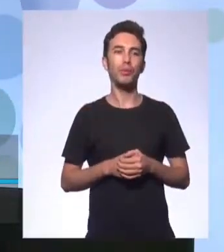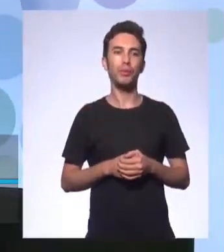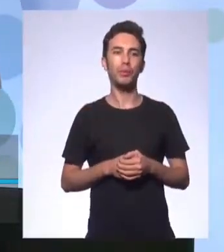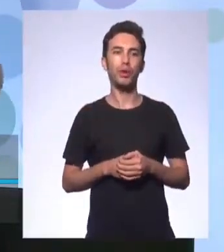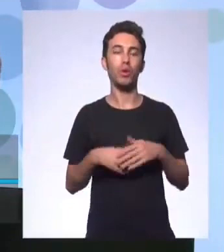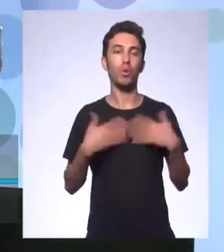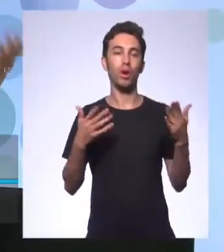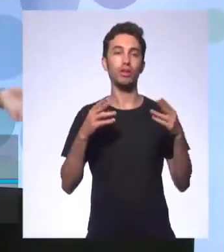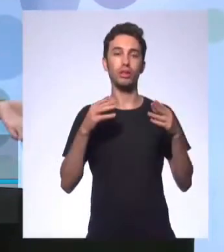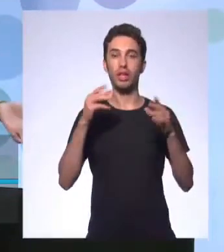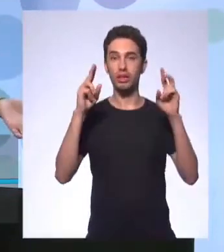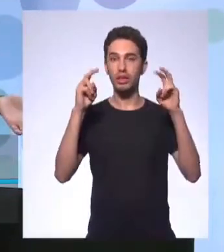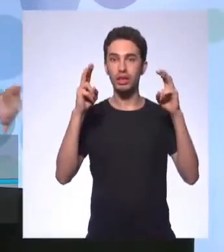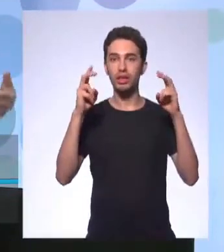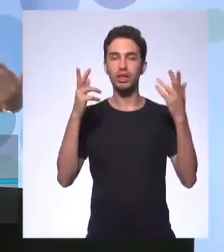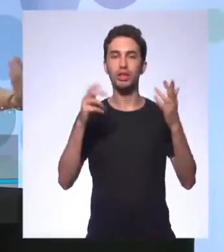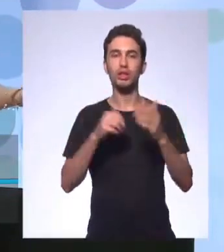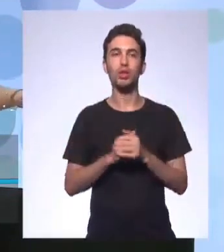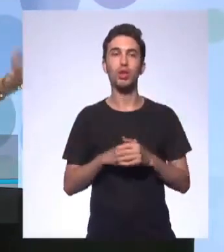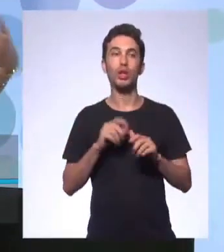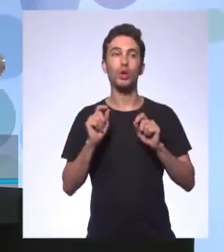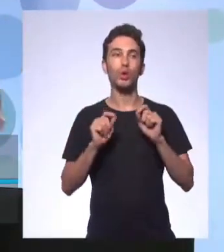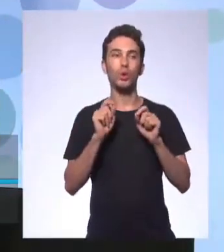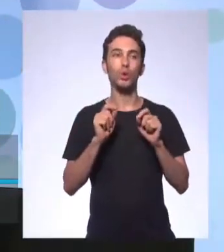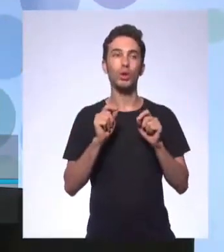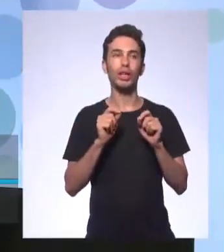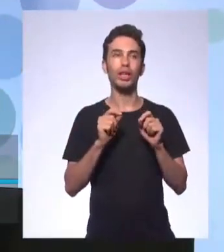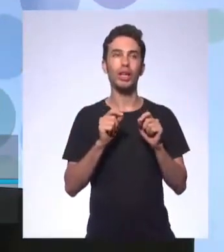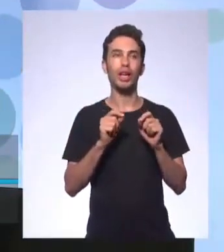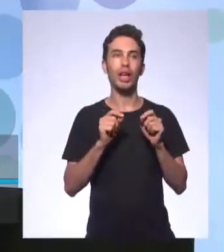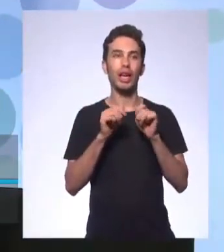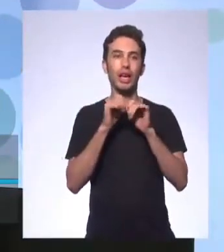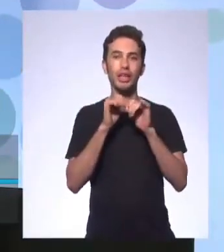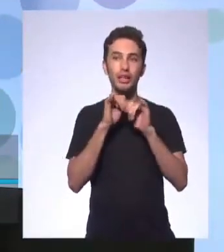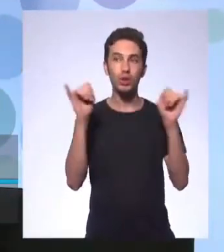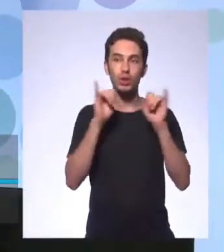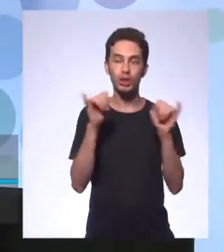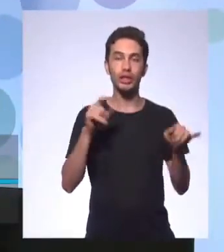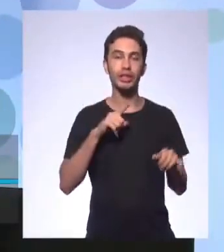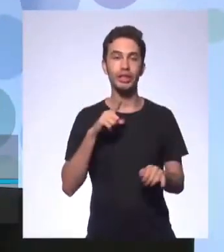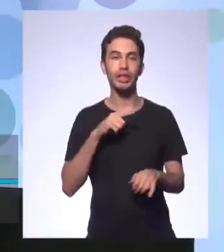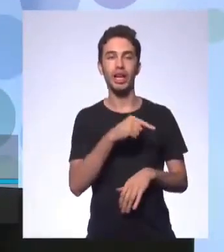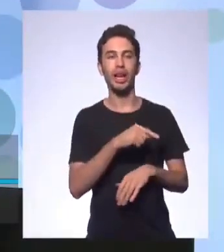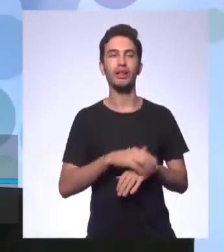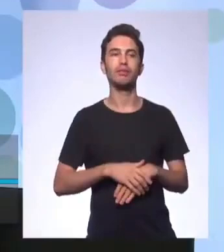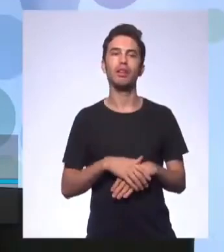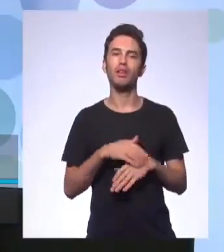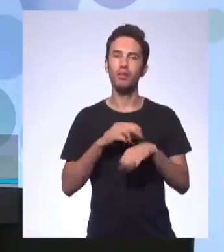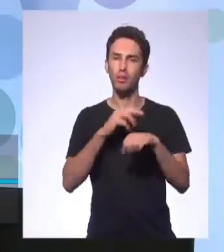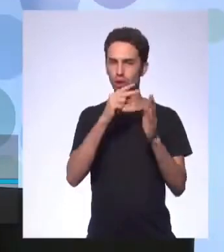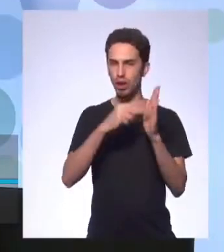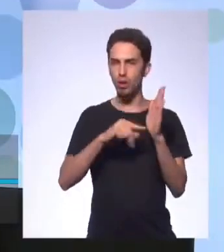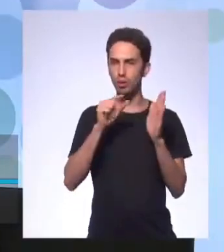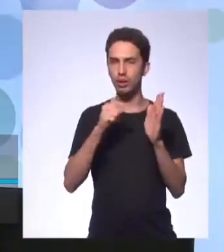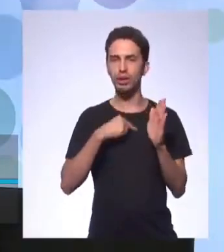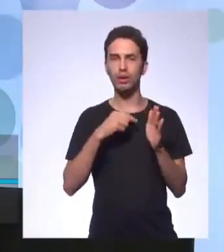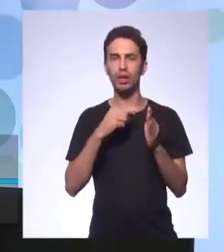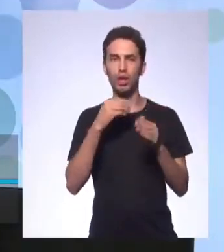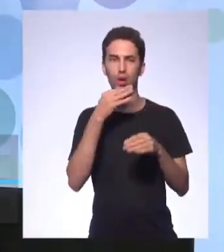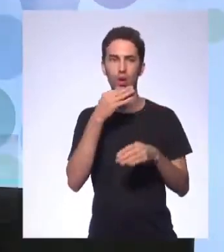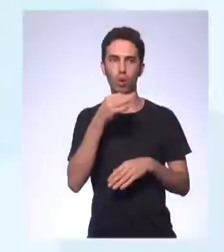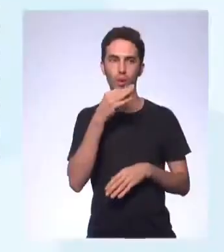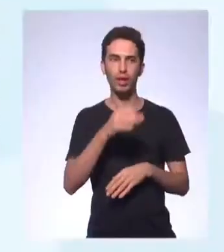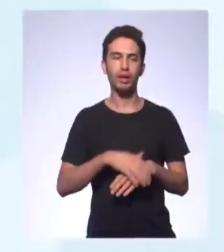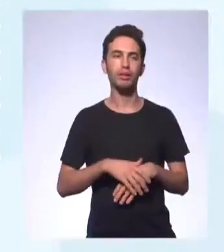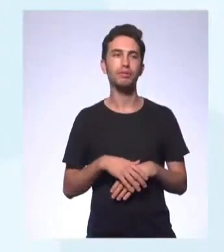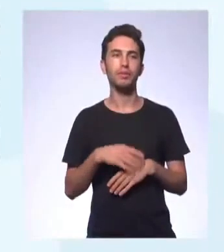essa manchete e que notícia nós vamos esperar de uma manchete como essa. Então, vamos ler um pouquinho, comentar, vamos lá. Então, pessoal, bota na tela